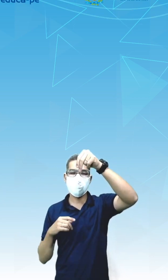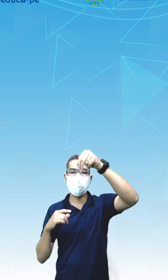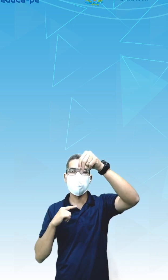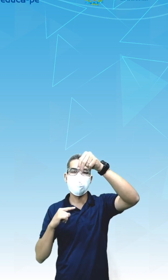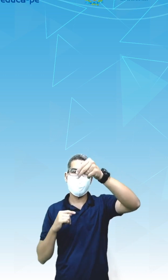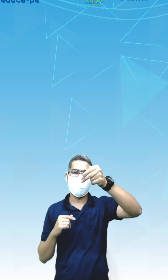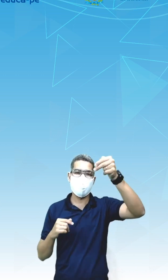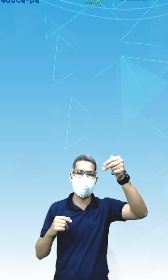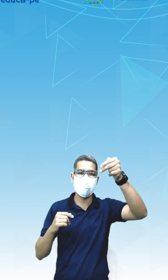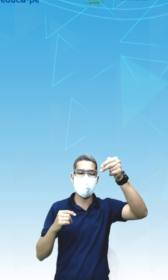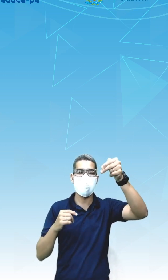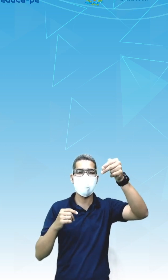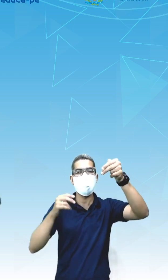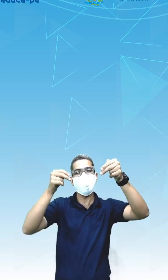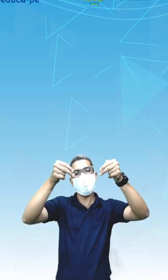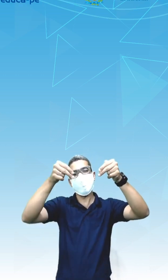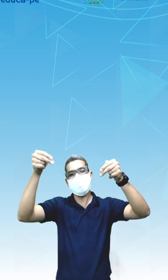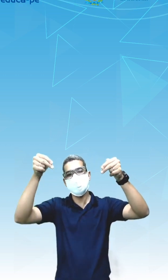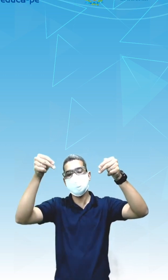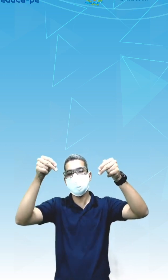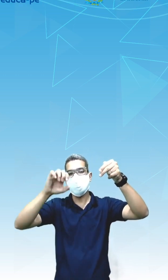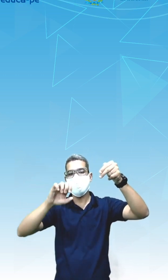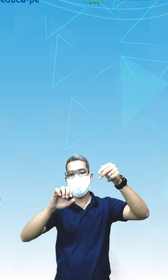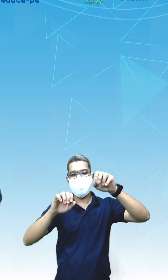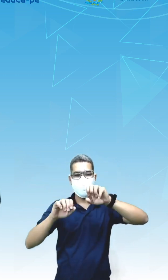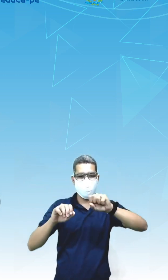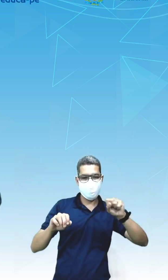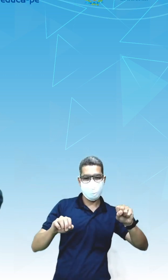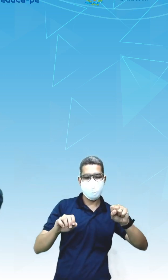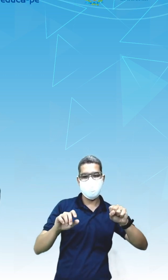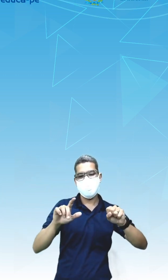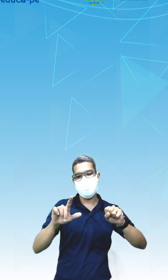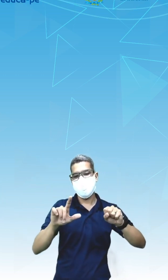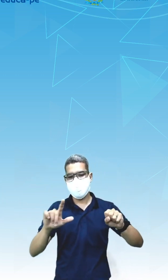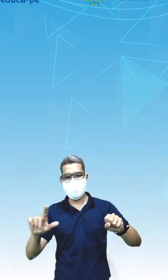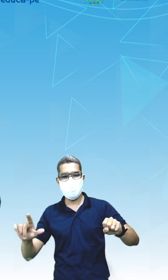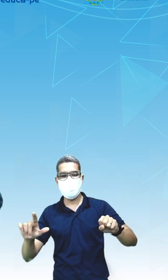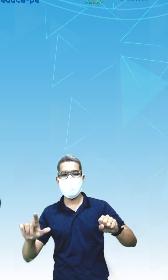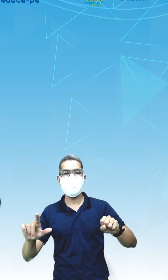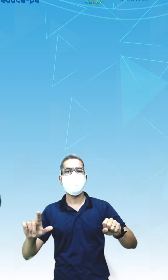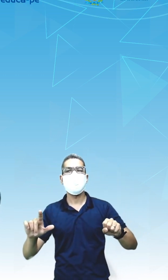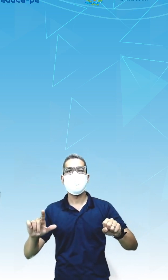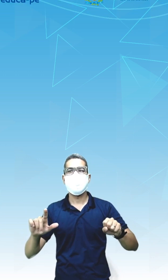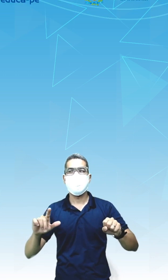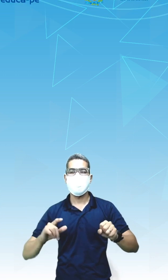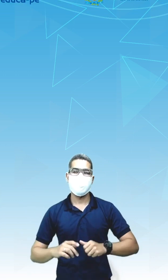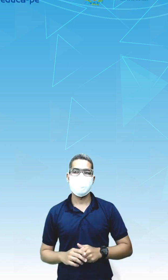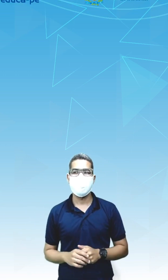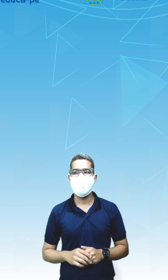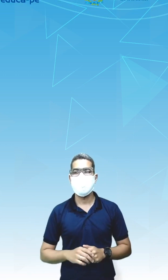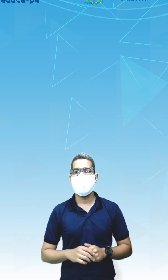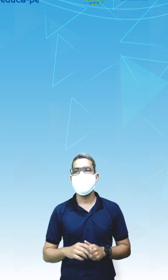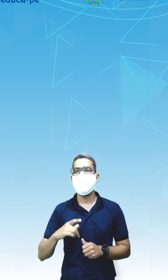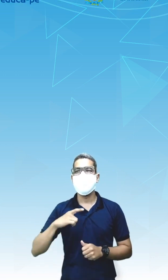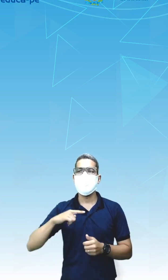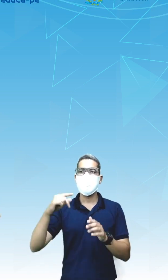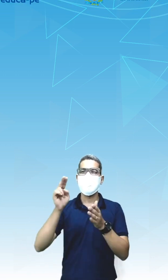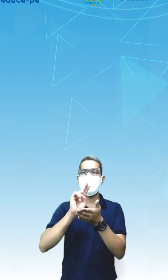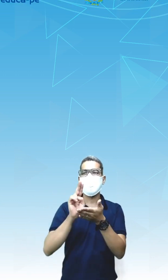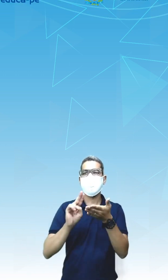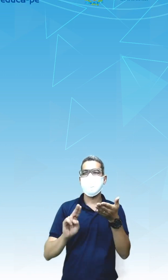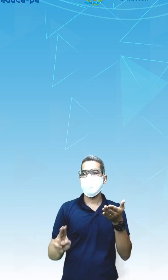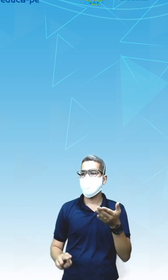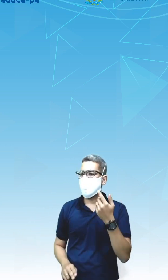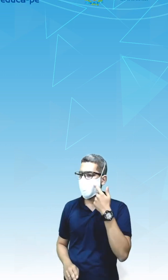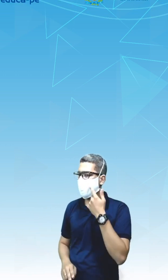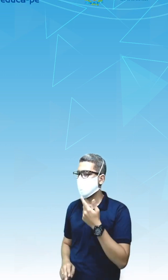leste-nordeste, leste-sudeste, sul-sudeste, sul-sudoeste, oeste-sudoeste,